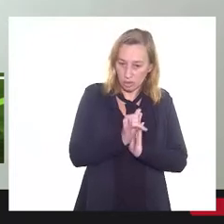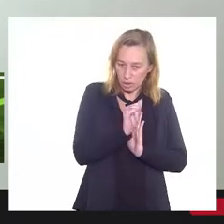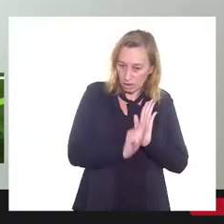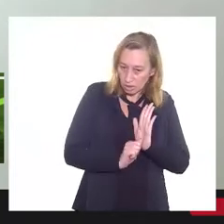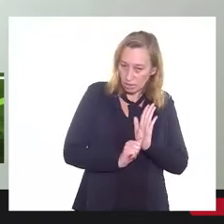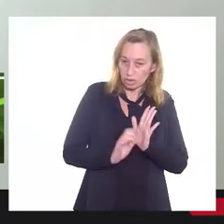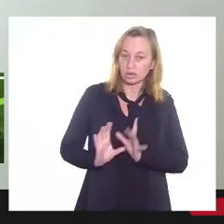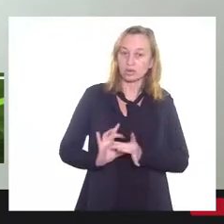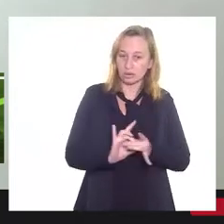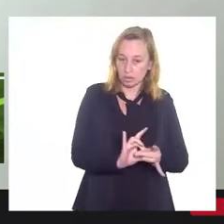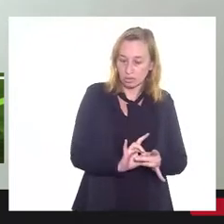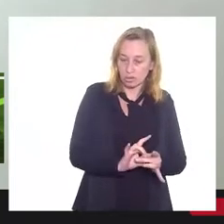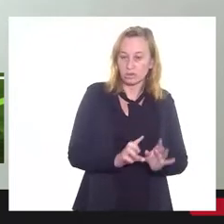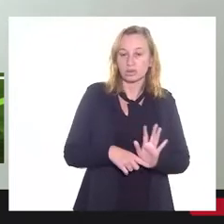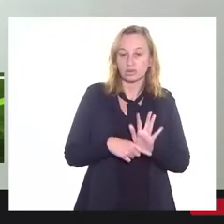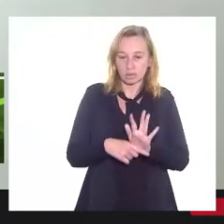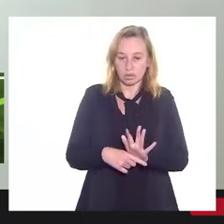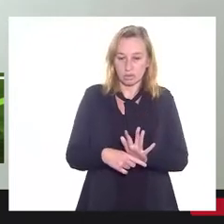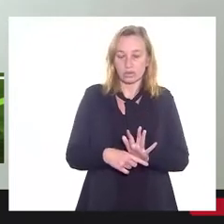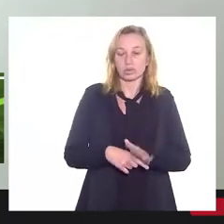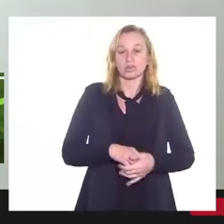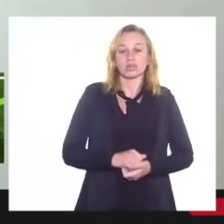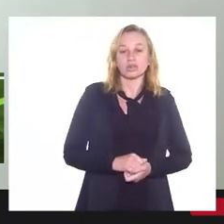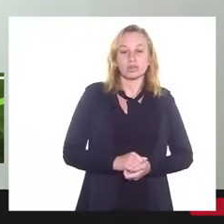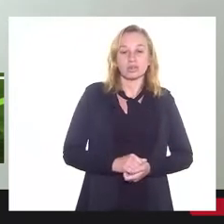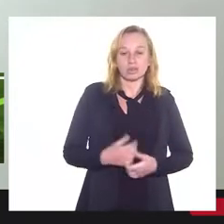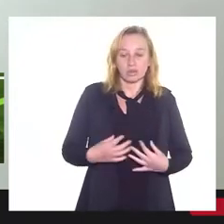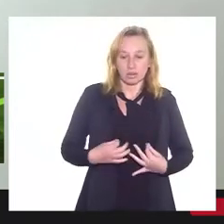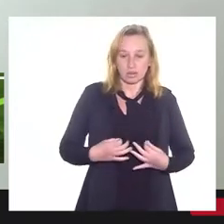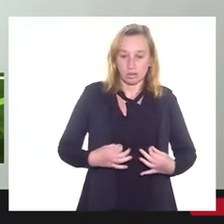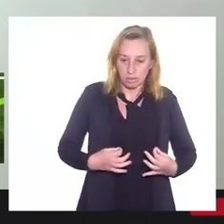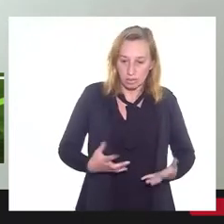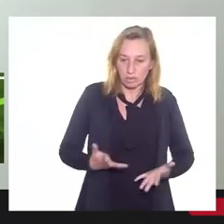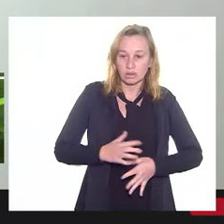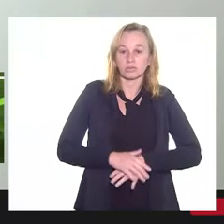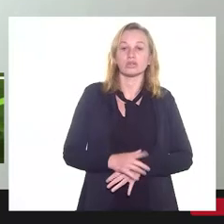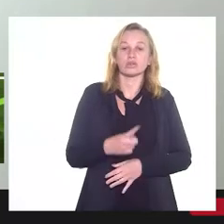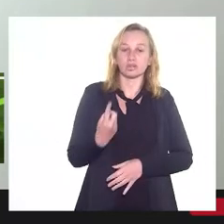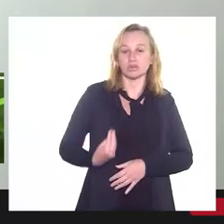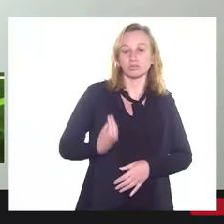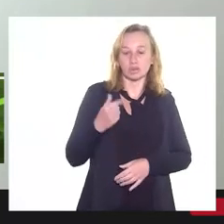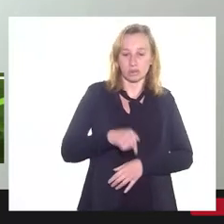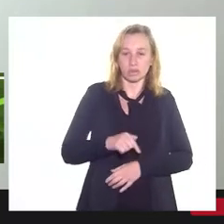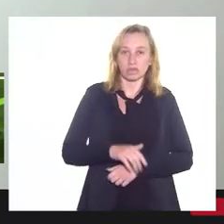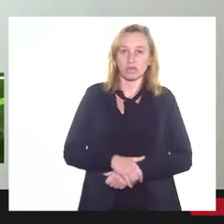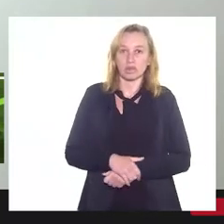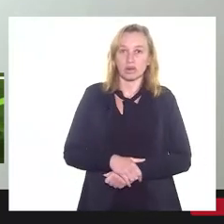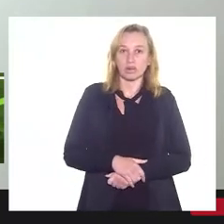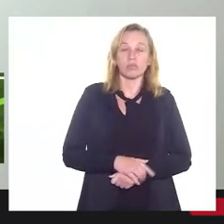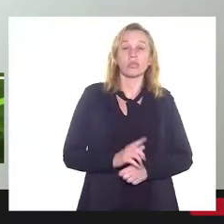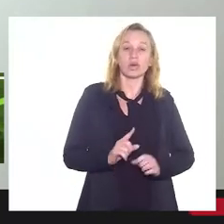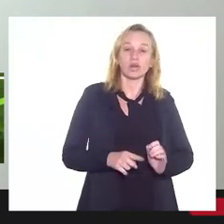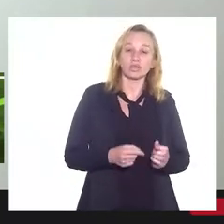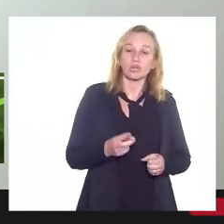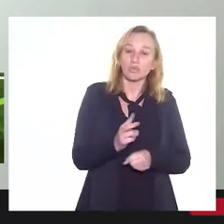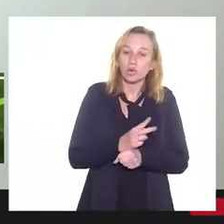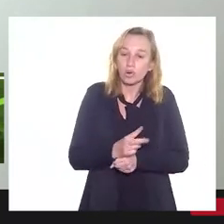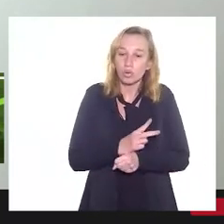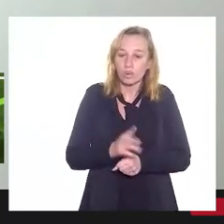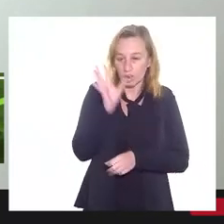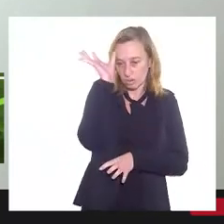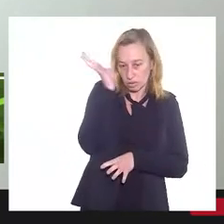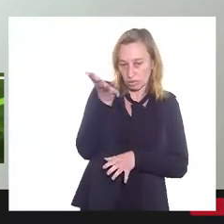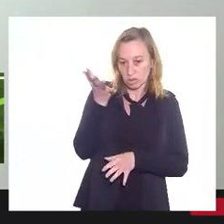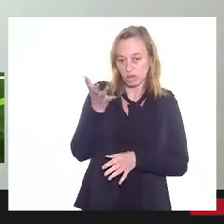na complementação na contribuição dos relatórios nos colocar à disposição estamos aqui para buscar uma solução